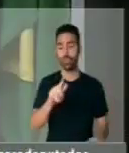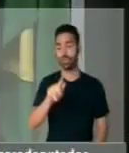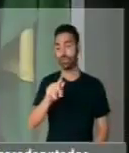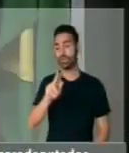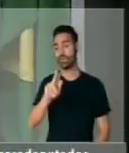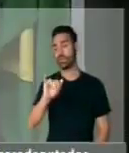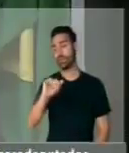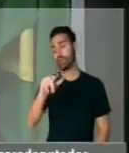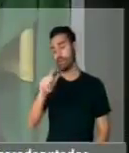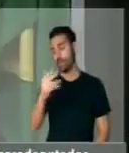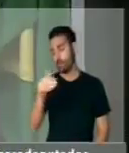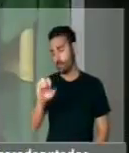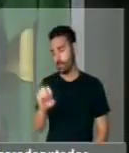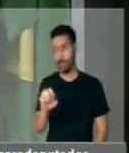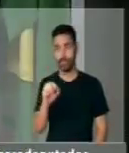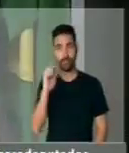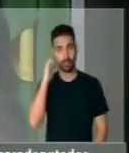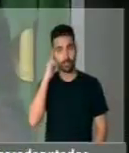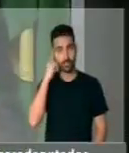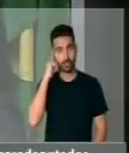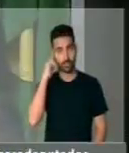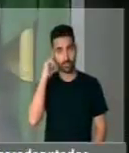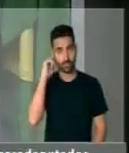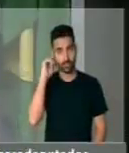Pública, vê meu tempo,